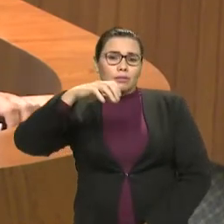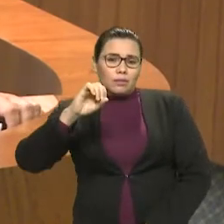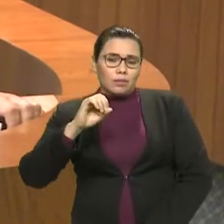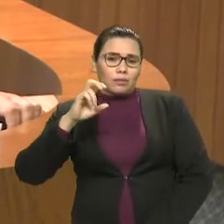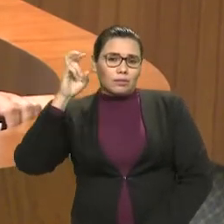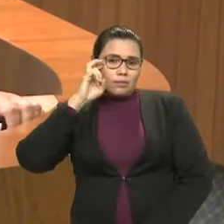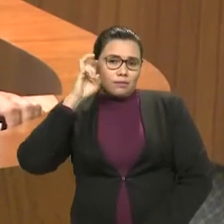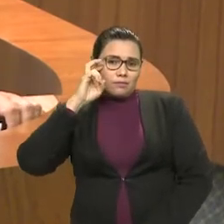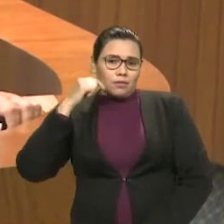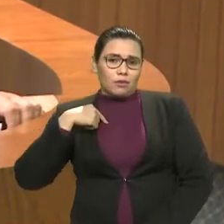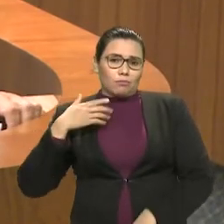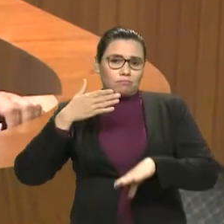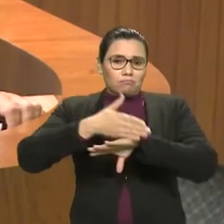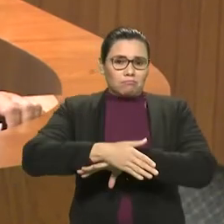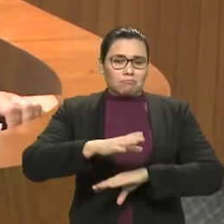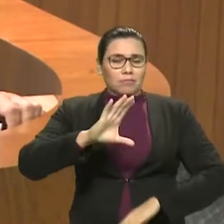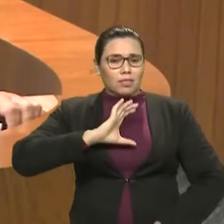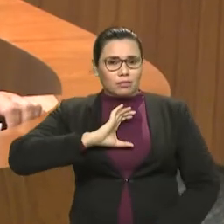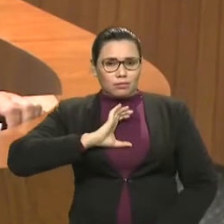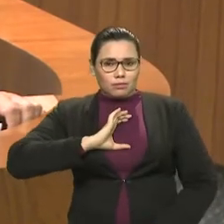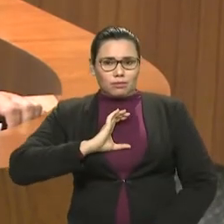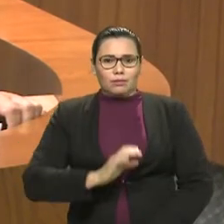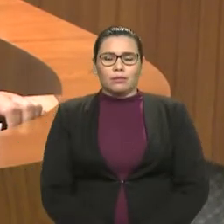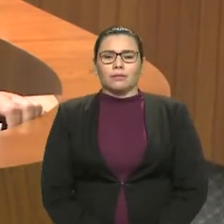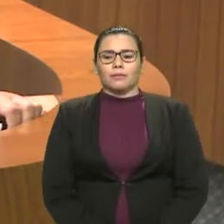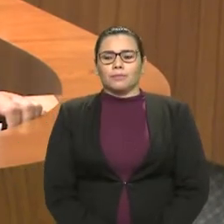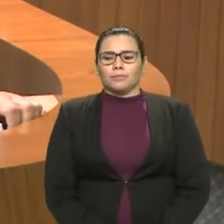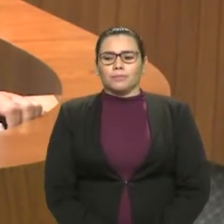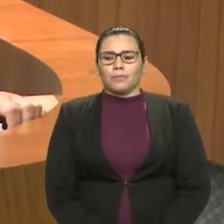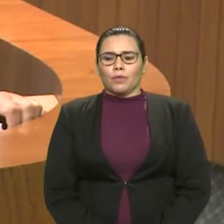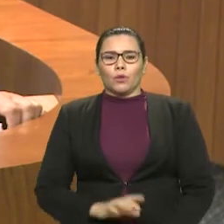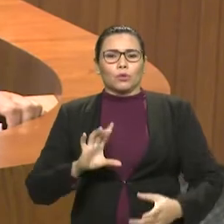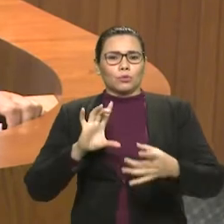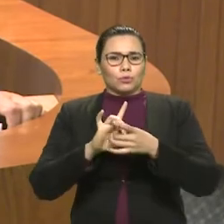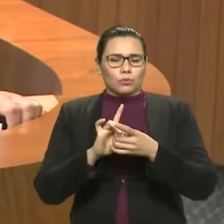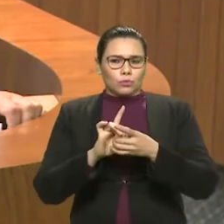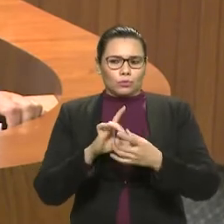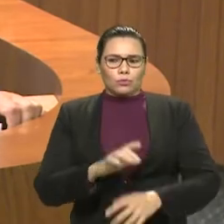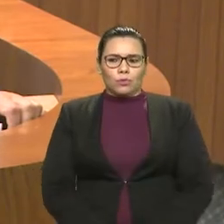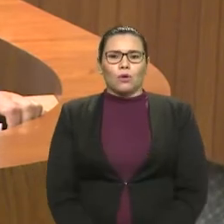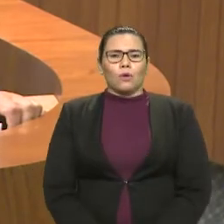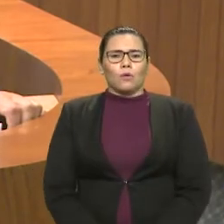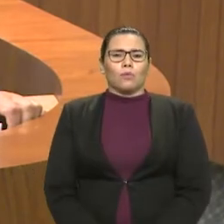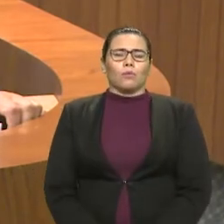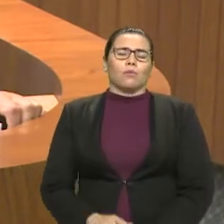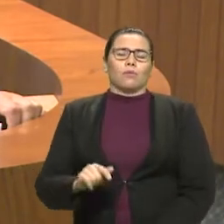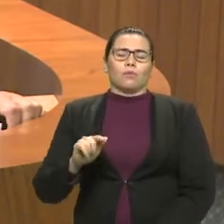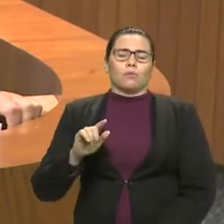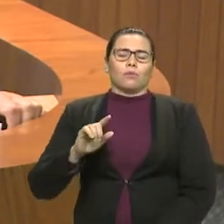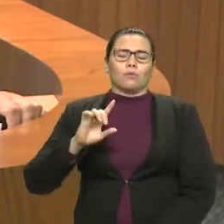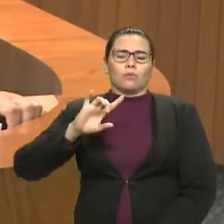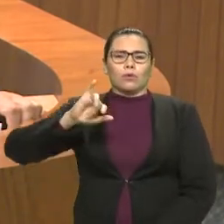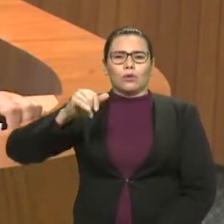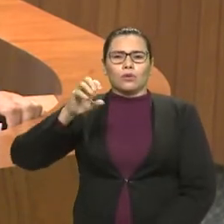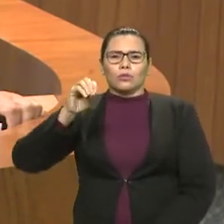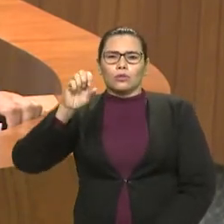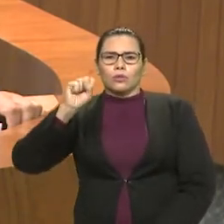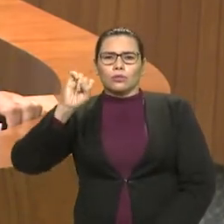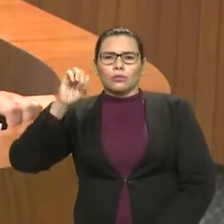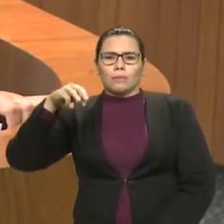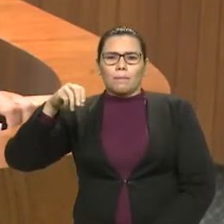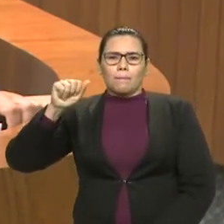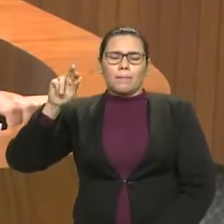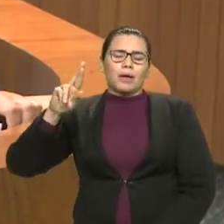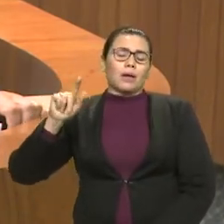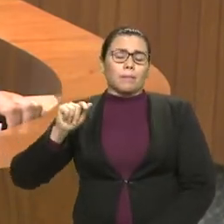tivemos na cidade de Caxias né junto o nosso pré-candidato a Governador Josimar maranhãozinho o pré-candidato a deputado